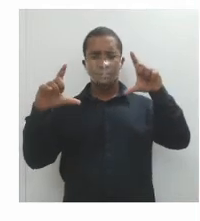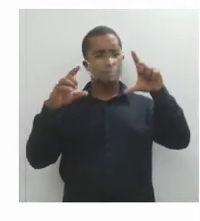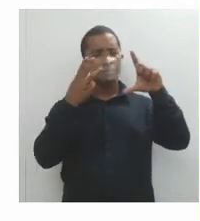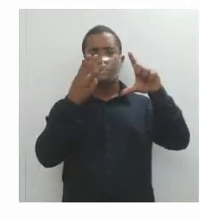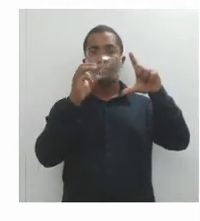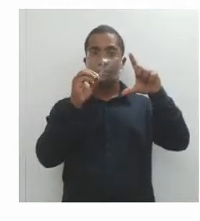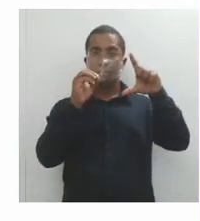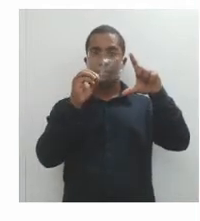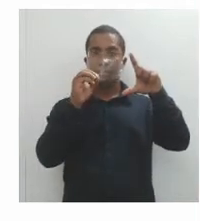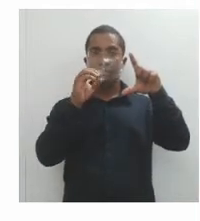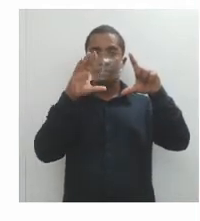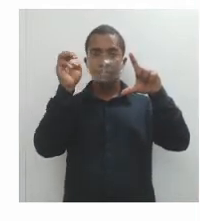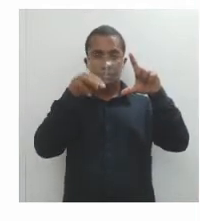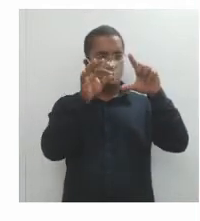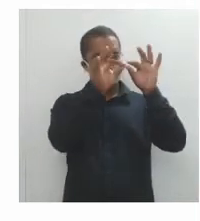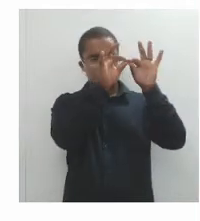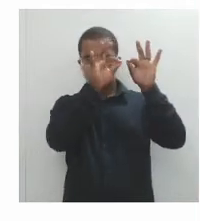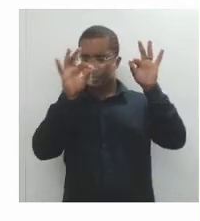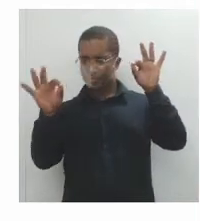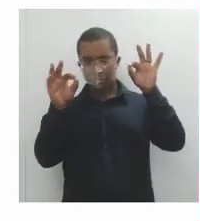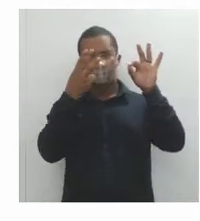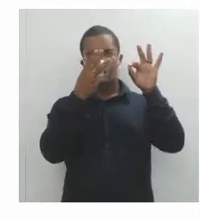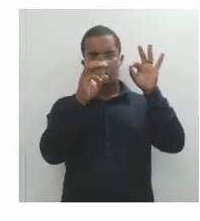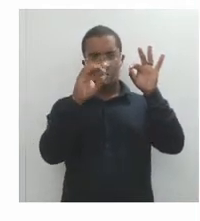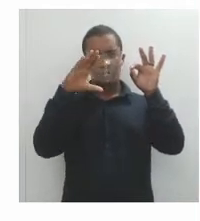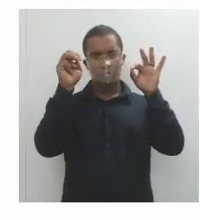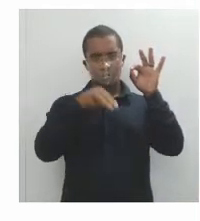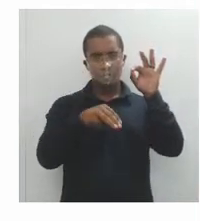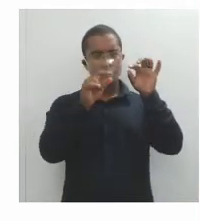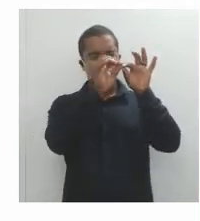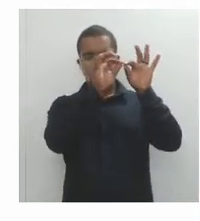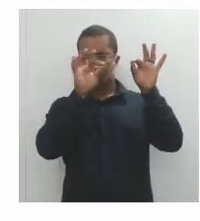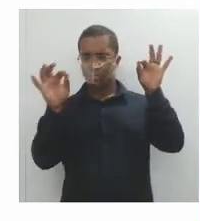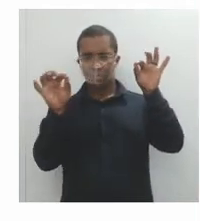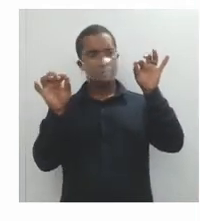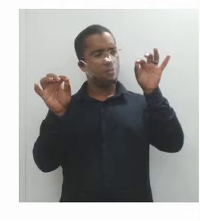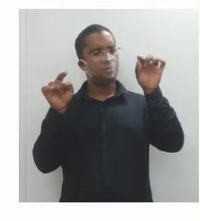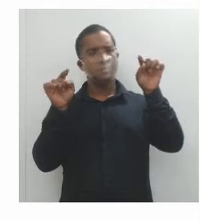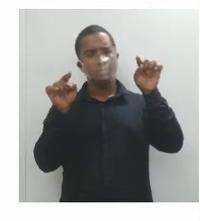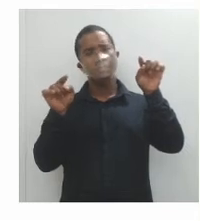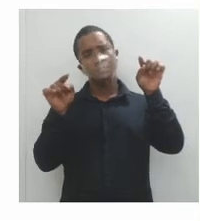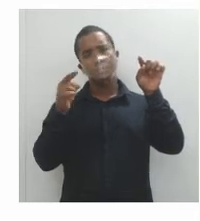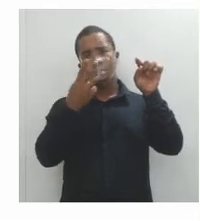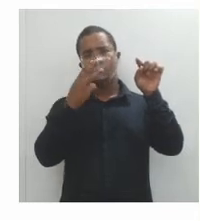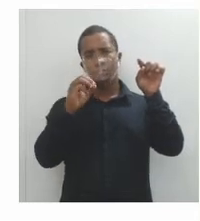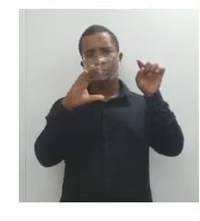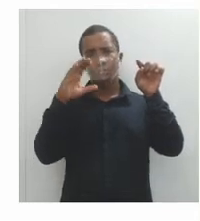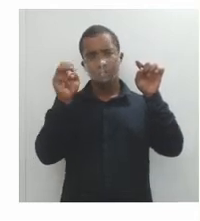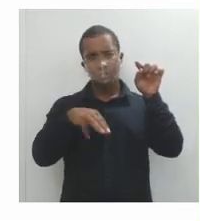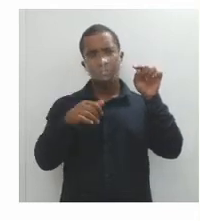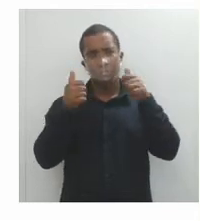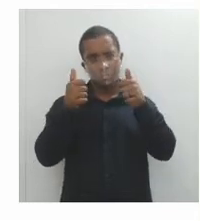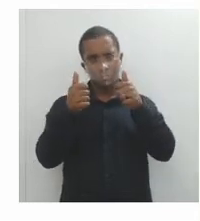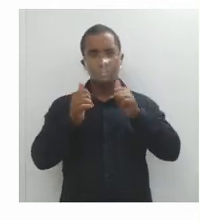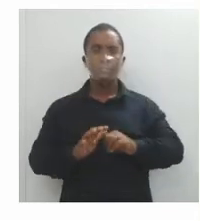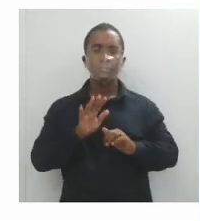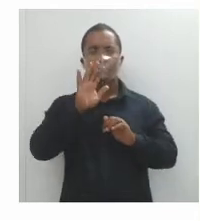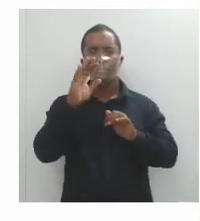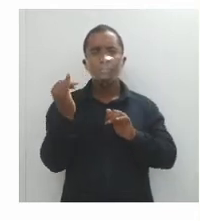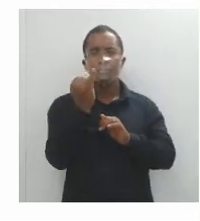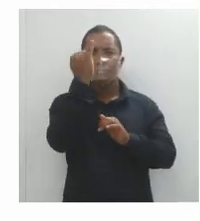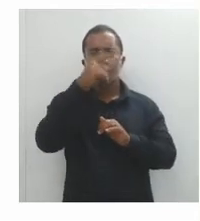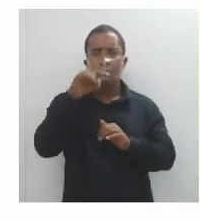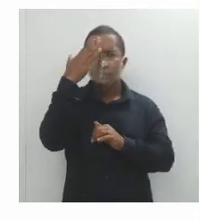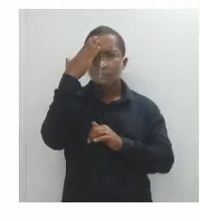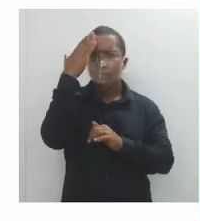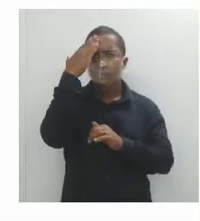30 centímetros de diâmetro. Então, de ponta a ponta, né, a hélice dele de ponta a ponta tem 30 centímetros. O mais importante de eu